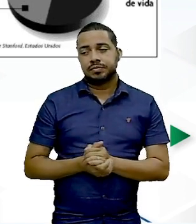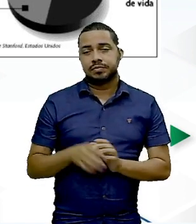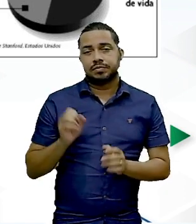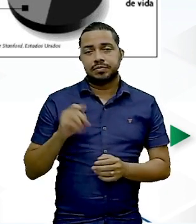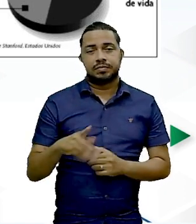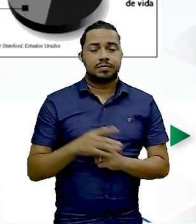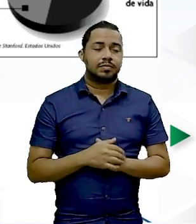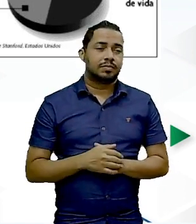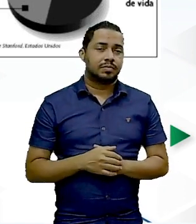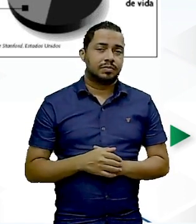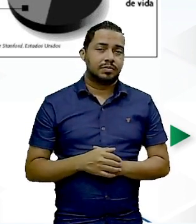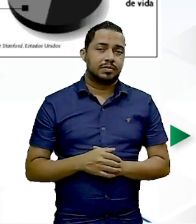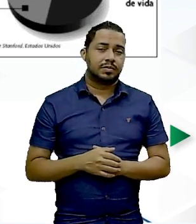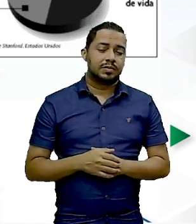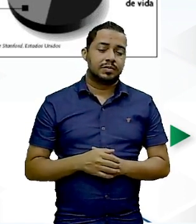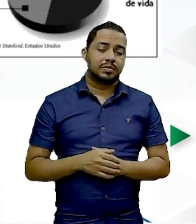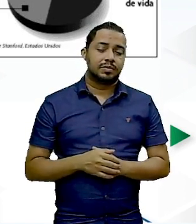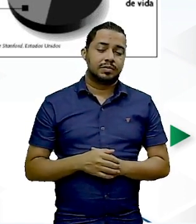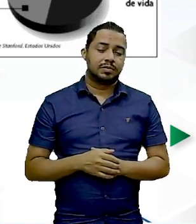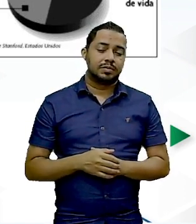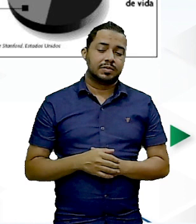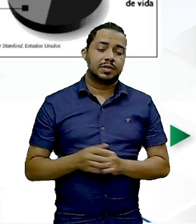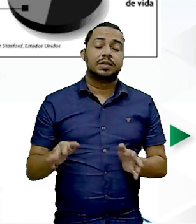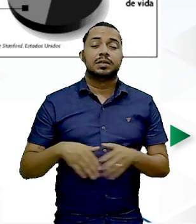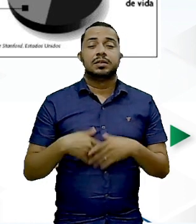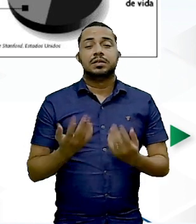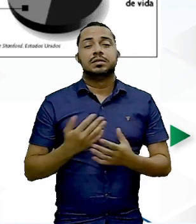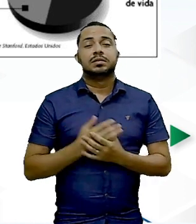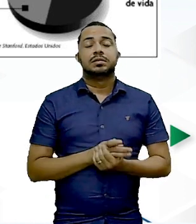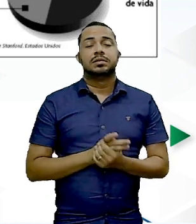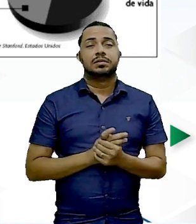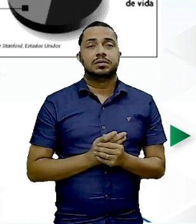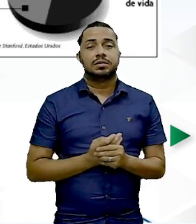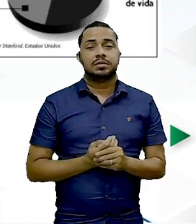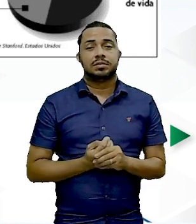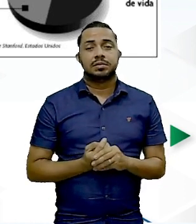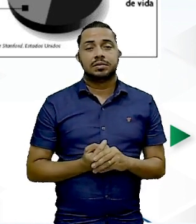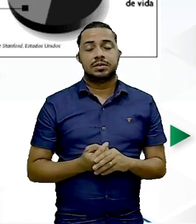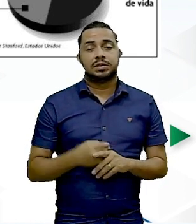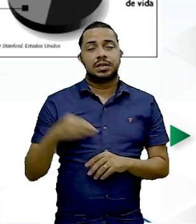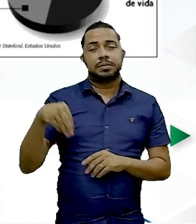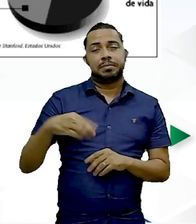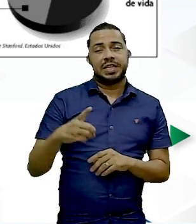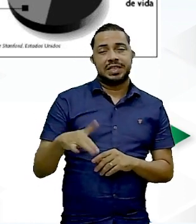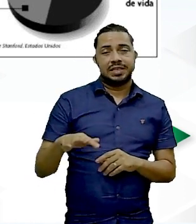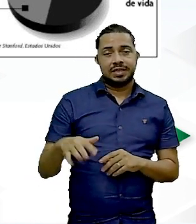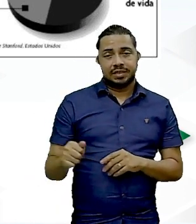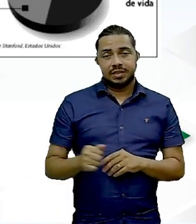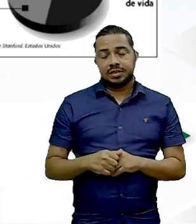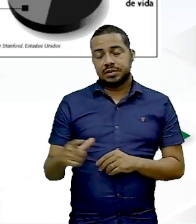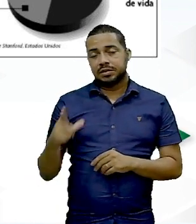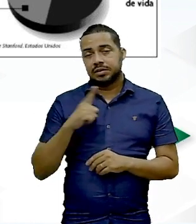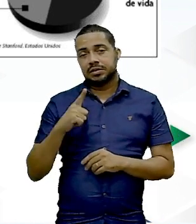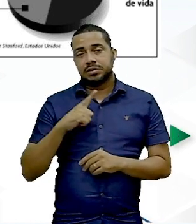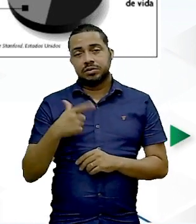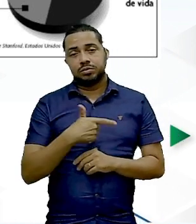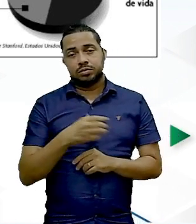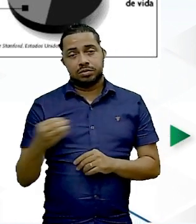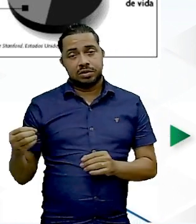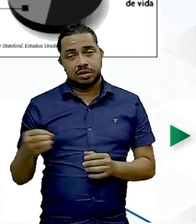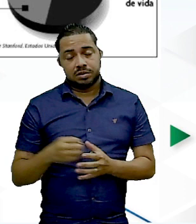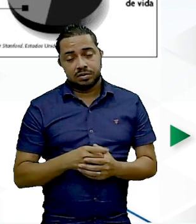Beleza? Tranquilo até aí? E aí, no caso da média aritmética, eu vou ter